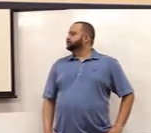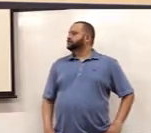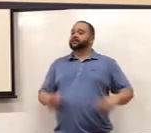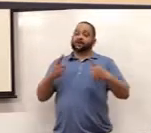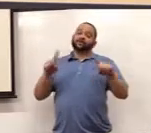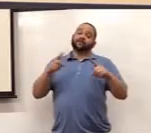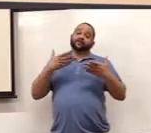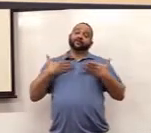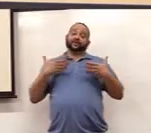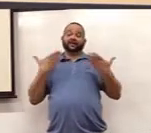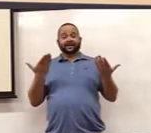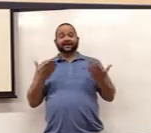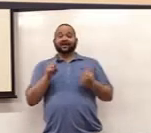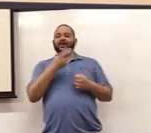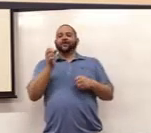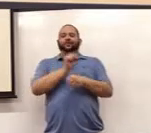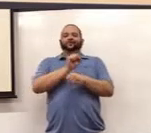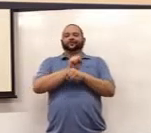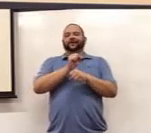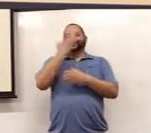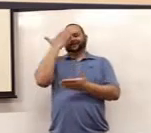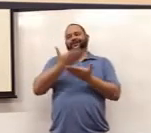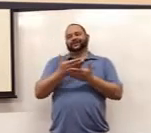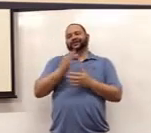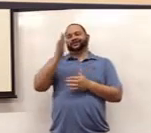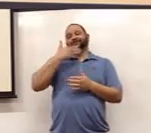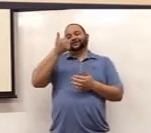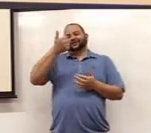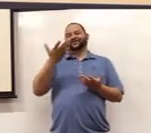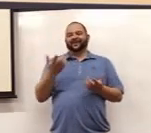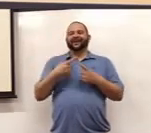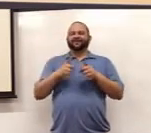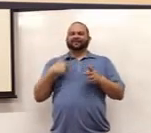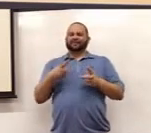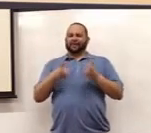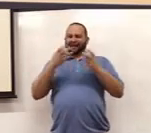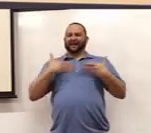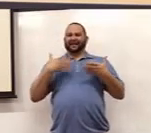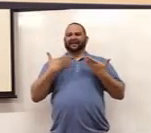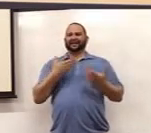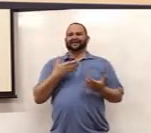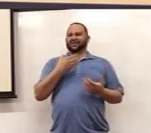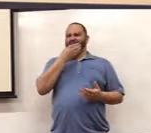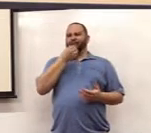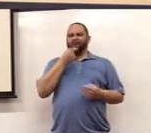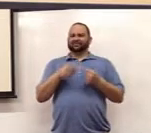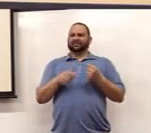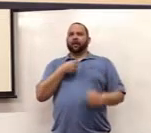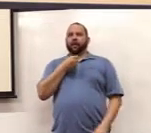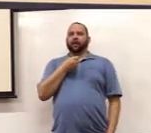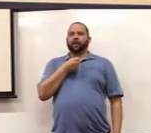Uma música de alegria, né? Para ser uma música de esperança. Alegria está faltando um pouquinho aí.